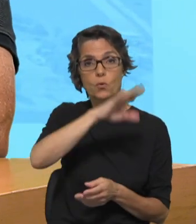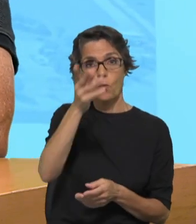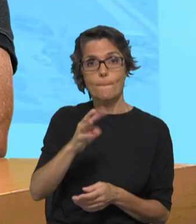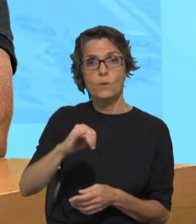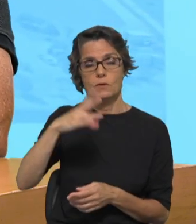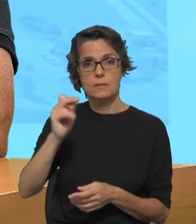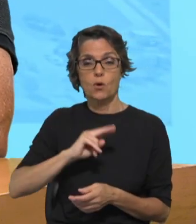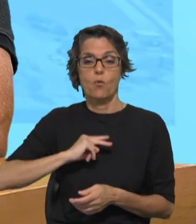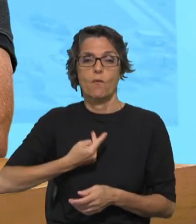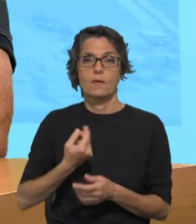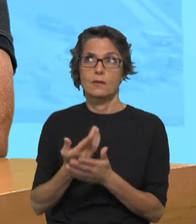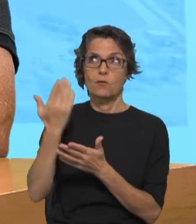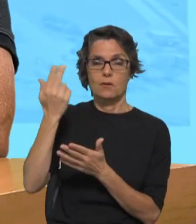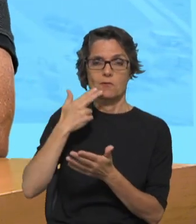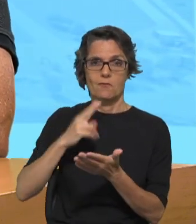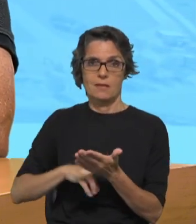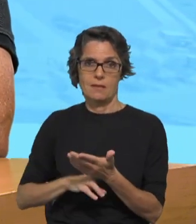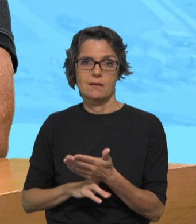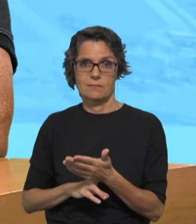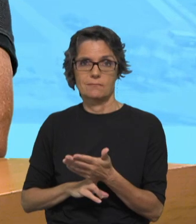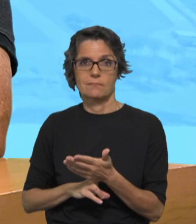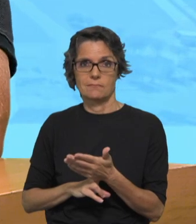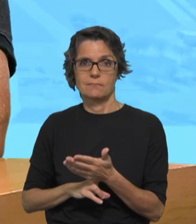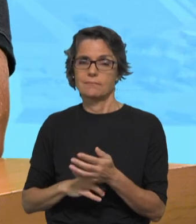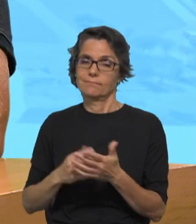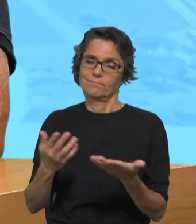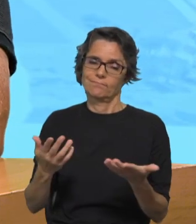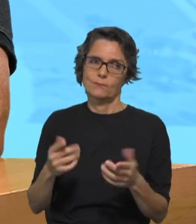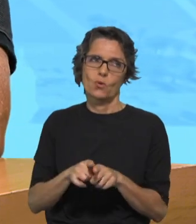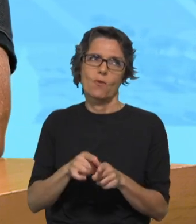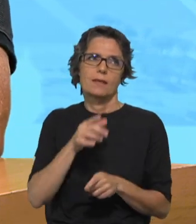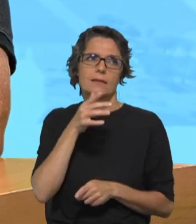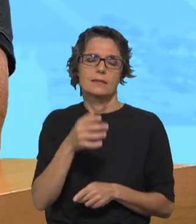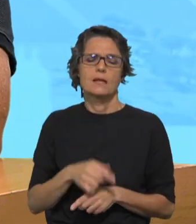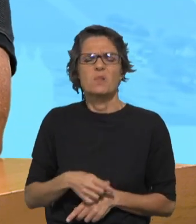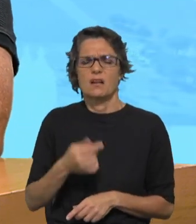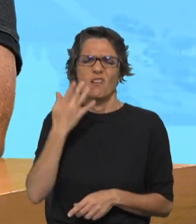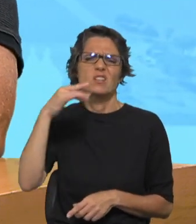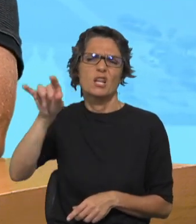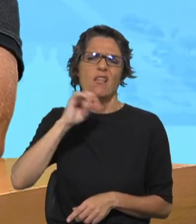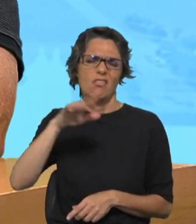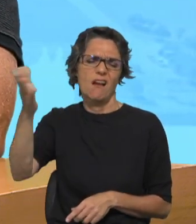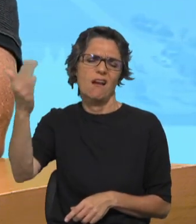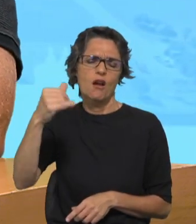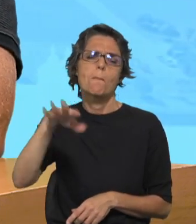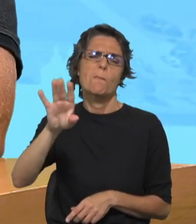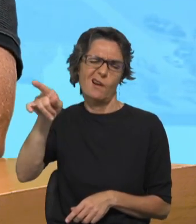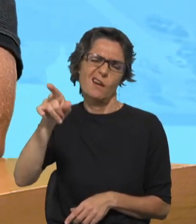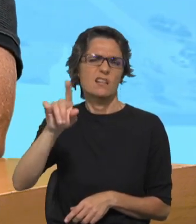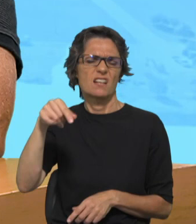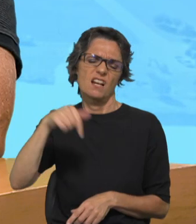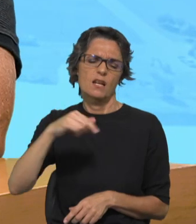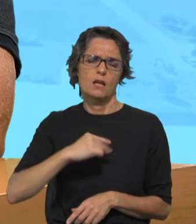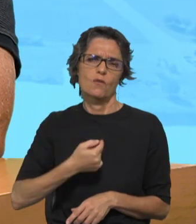Deus. Ora, é como quem diz assim: bem, vocês estrangeiros podem salvar-se, mas têm que se converter